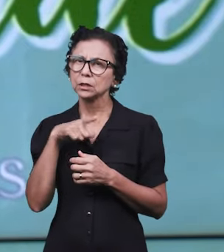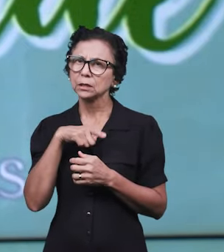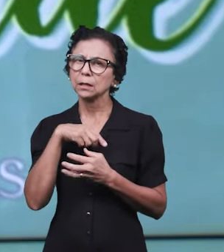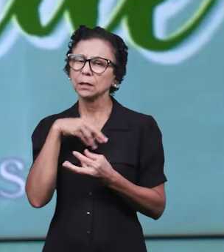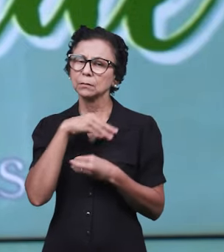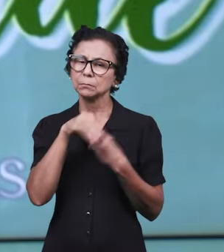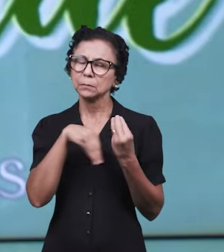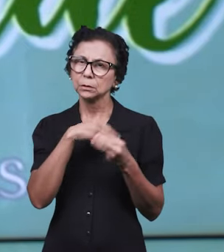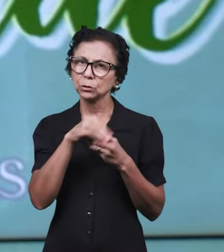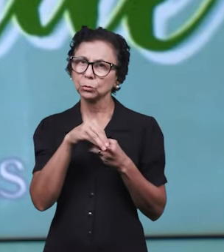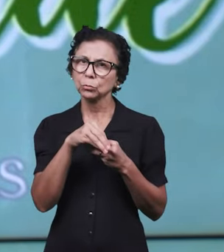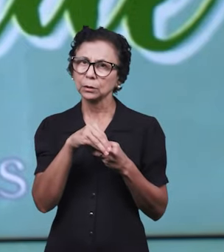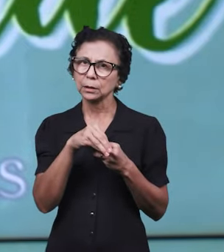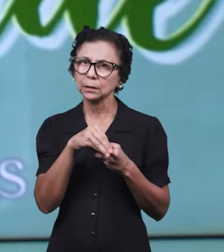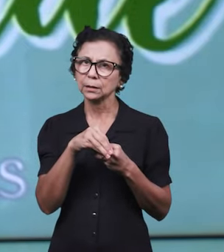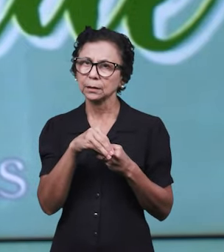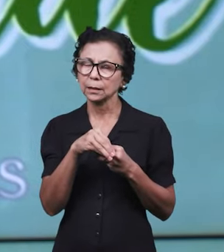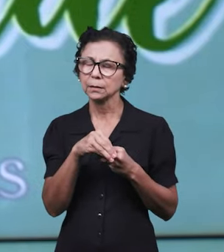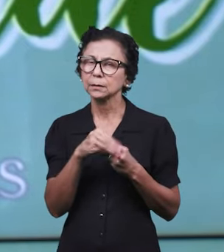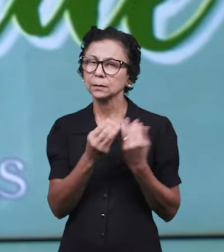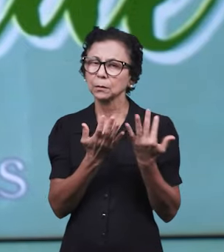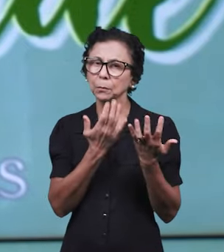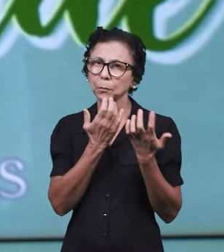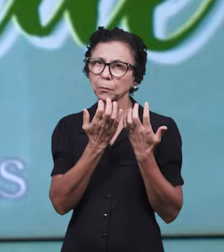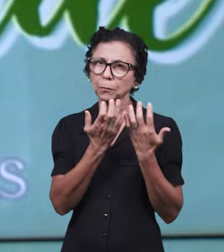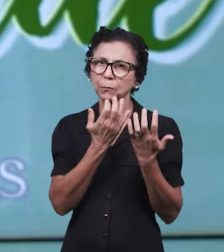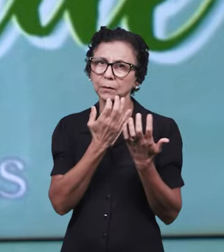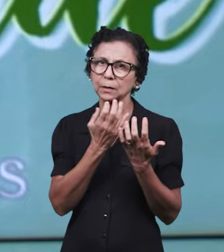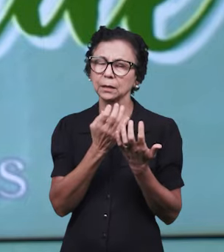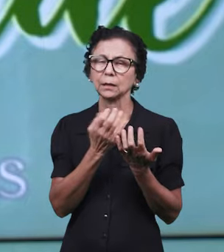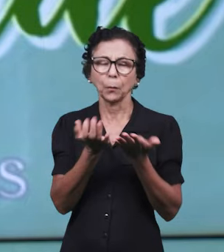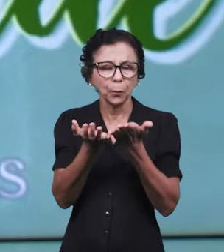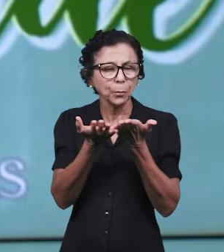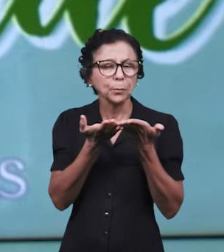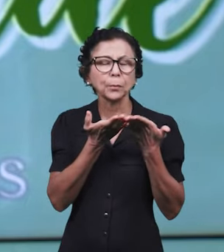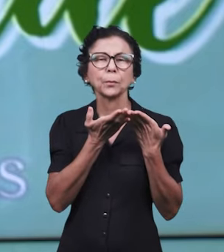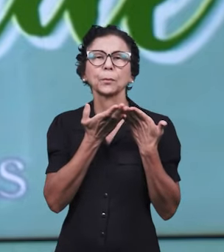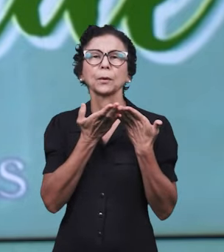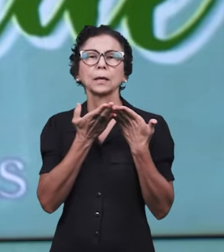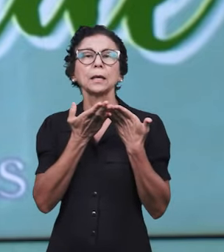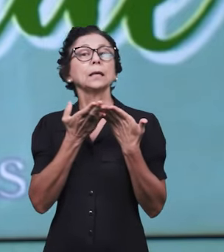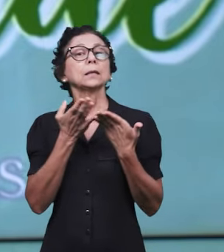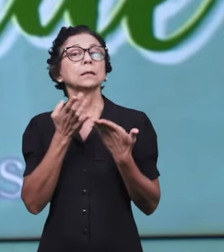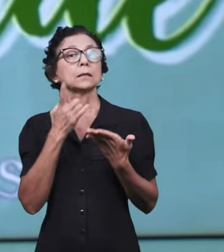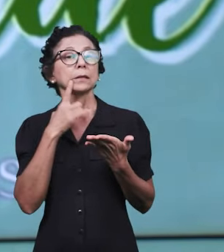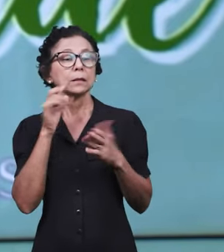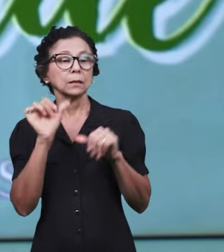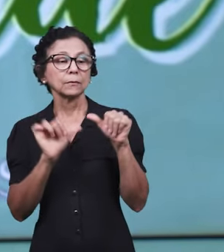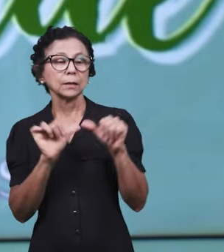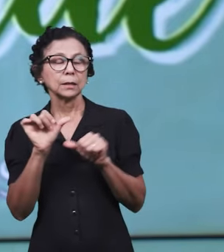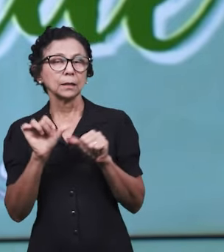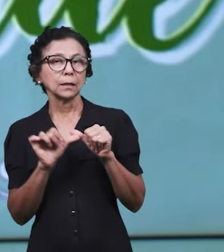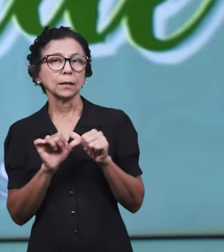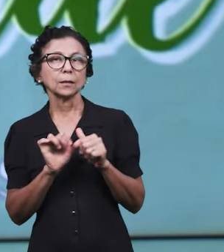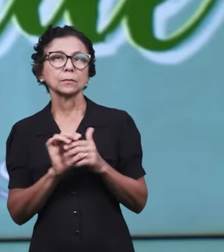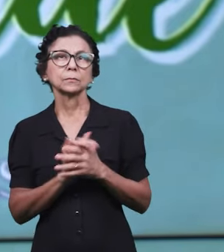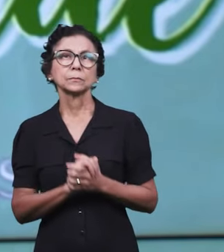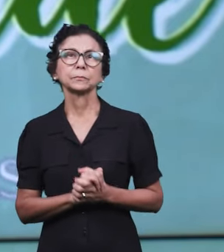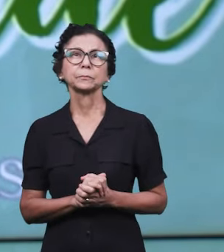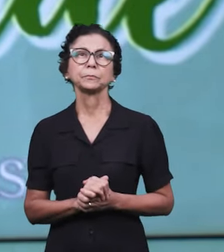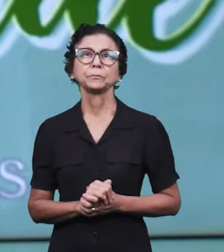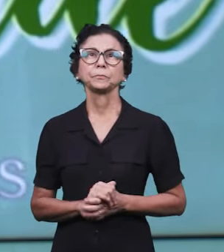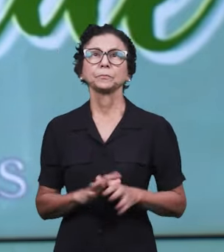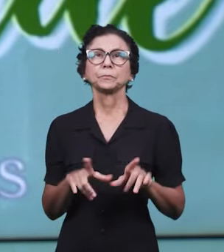sem glúten. Então, vamos verificar sobre isso. E dentro desse mesmo assunto, vamos falar sobre os